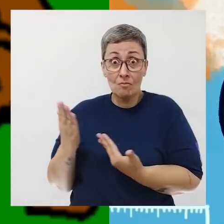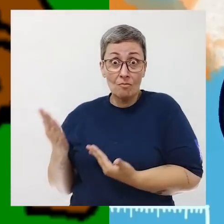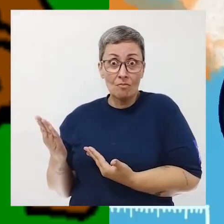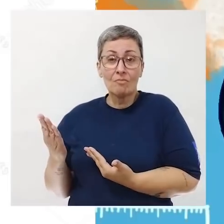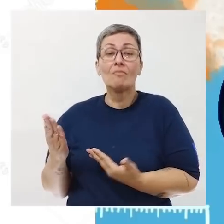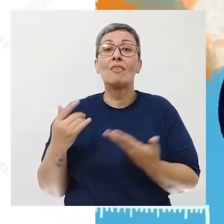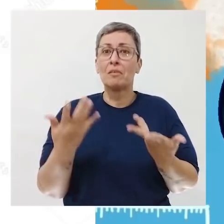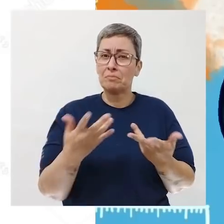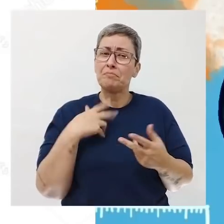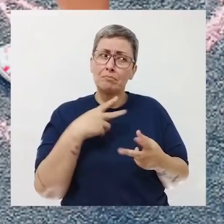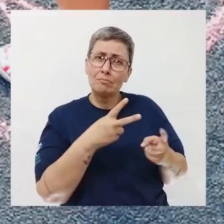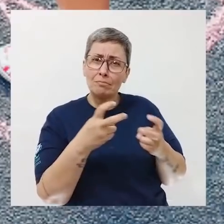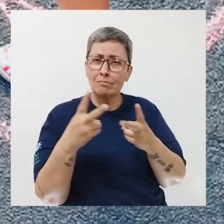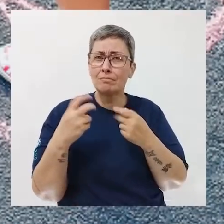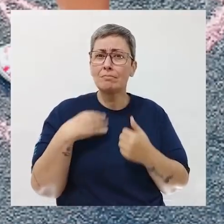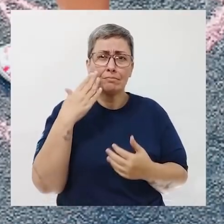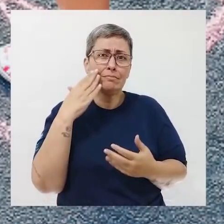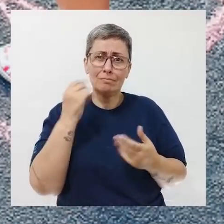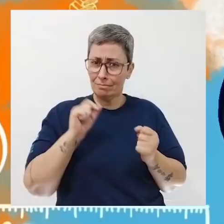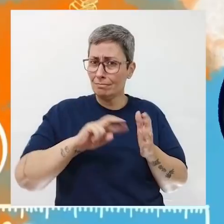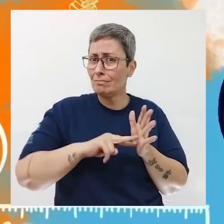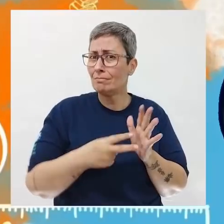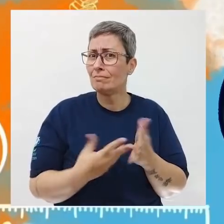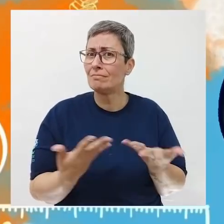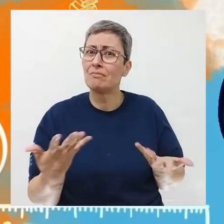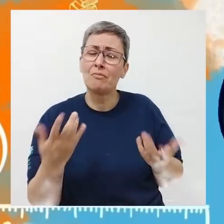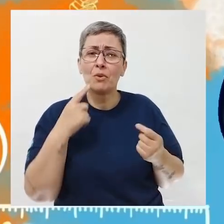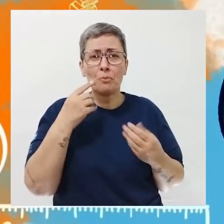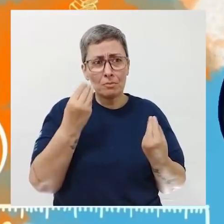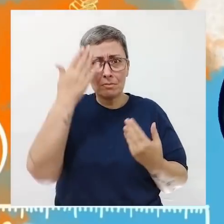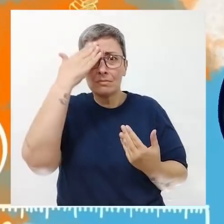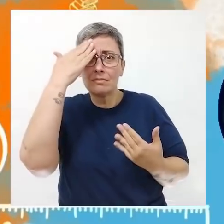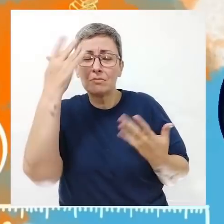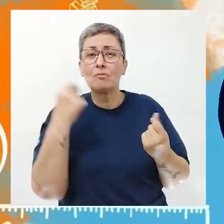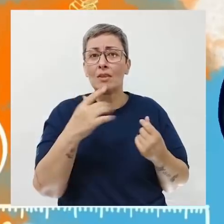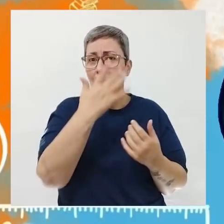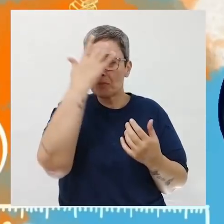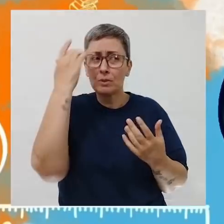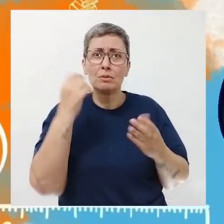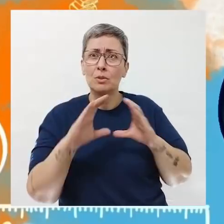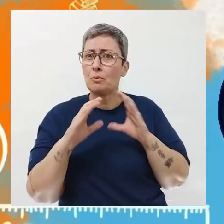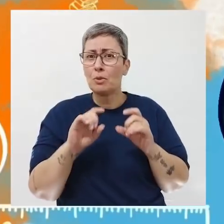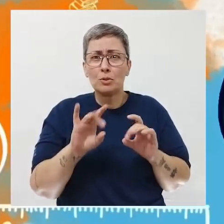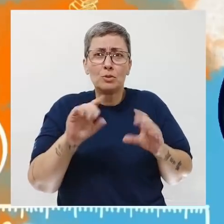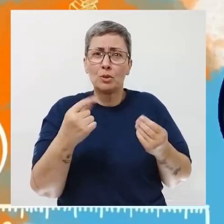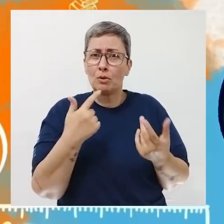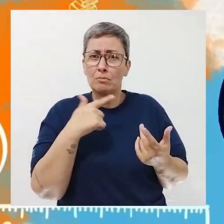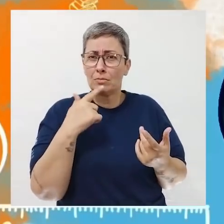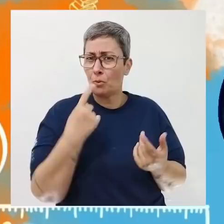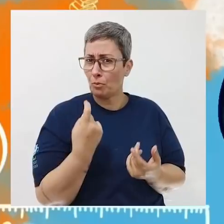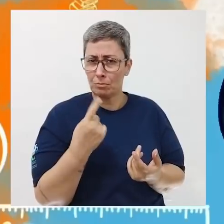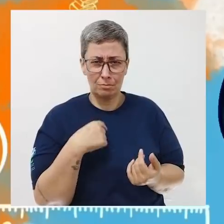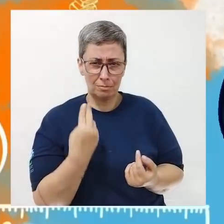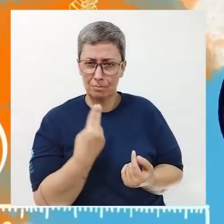imagens, provavelmente vocês vão saber do que se trata. E como nós sabemos, as pessoas não se comunicam em um só